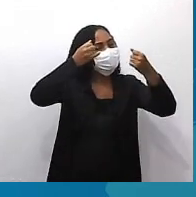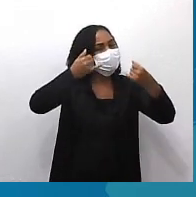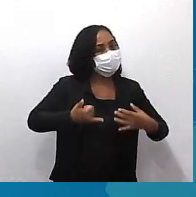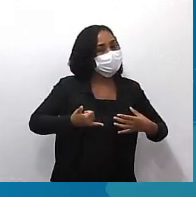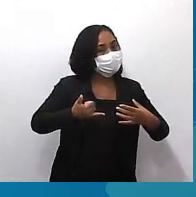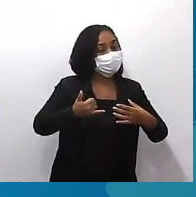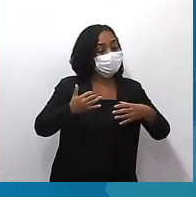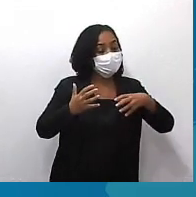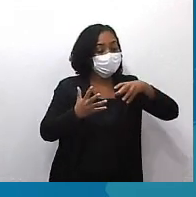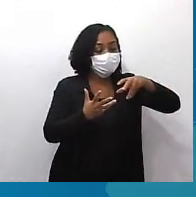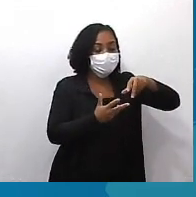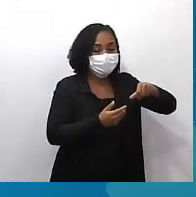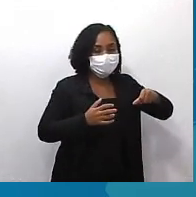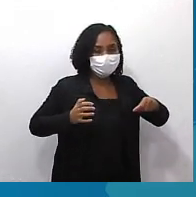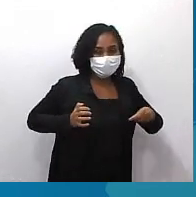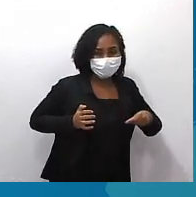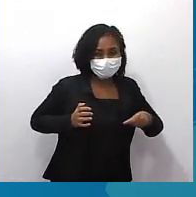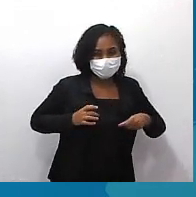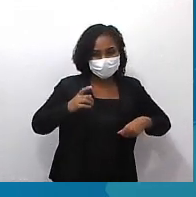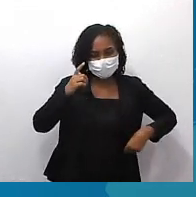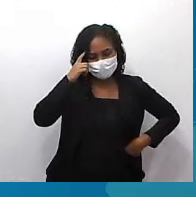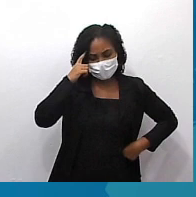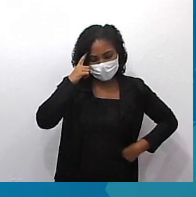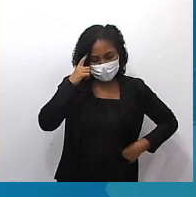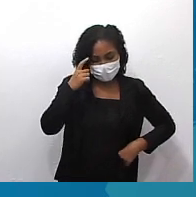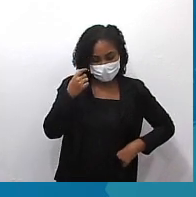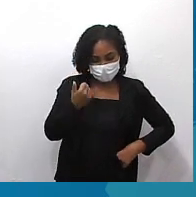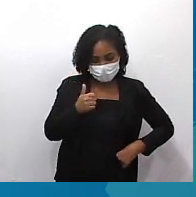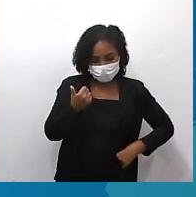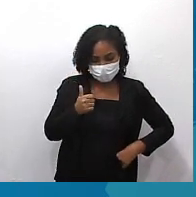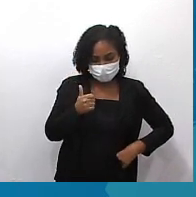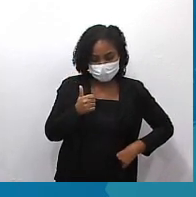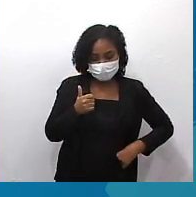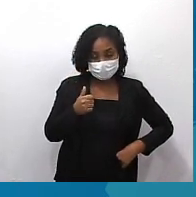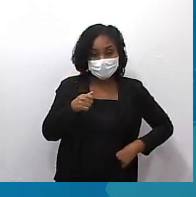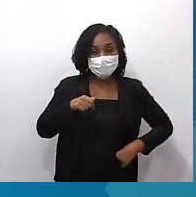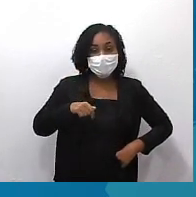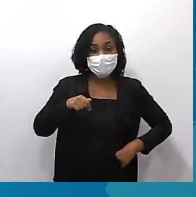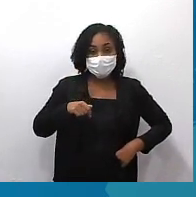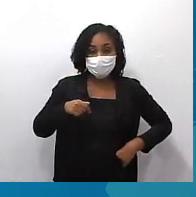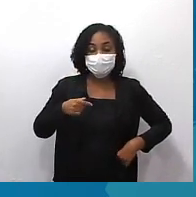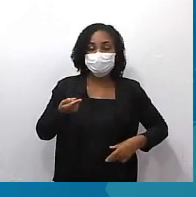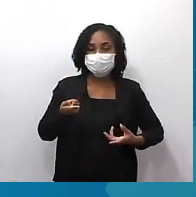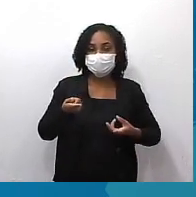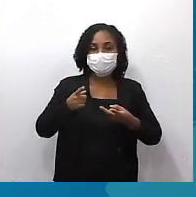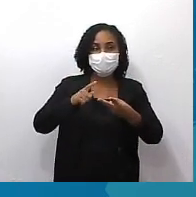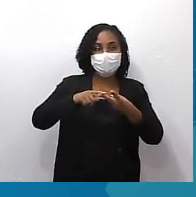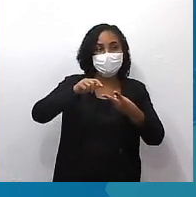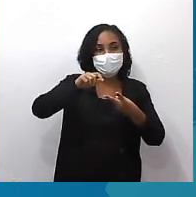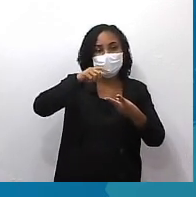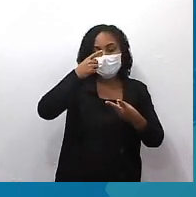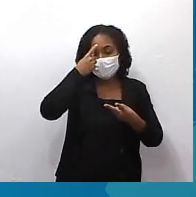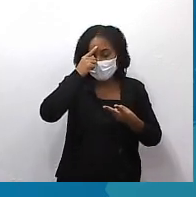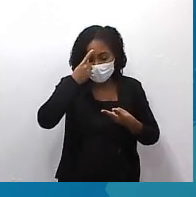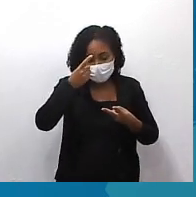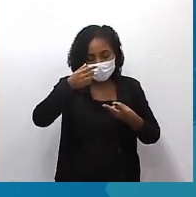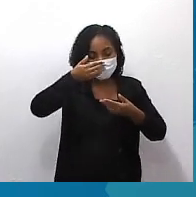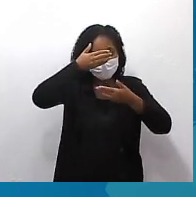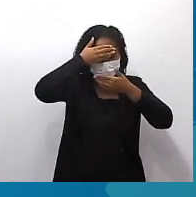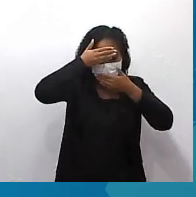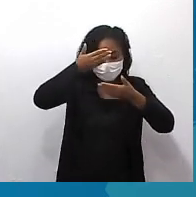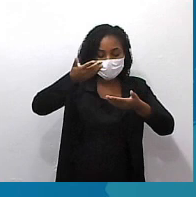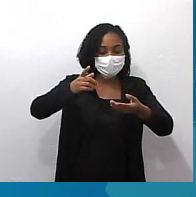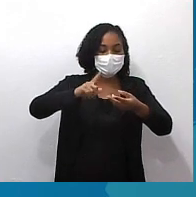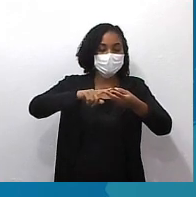é a riqueza do mundo, mas se você parar para analisar os maiores produtores de petróleo, né, Arábia Saudita, Iraque,